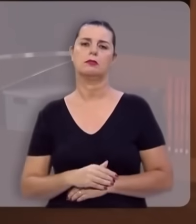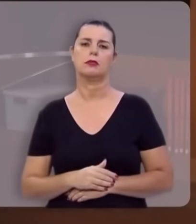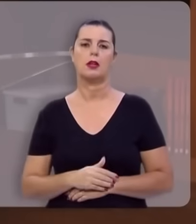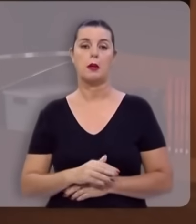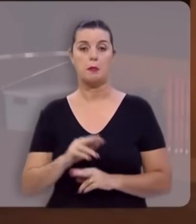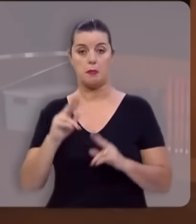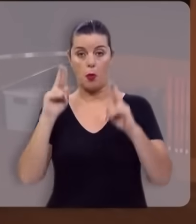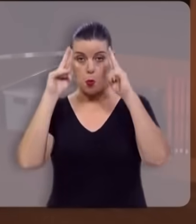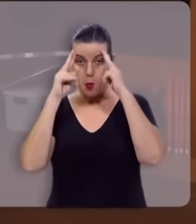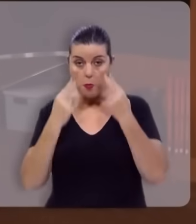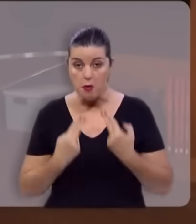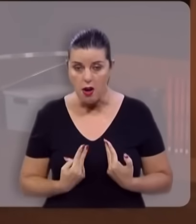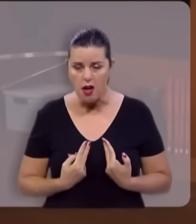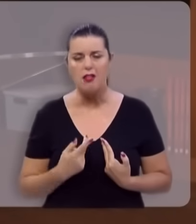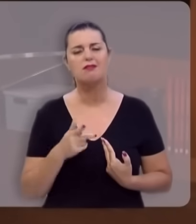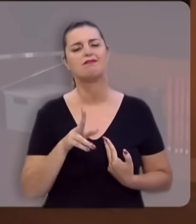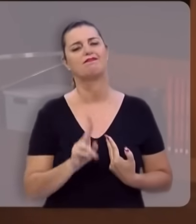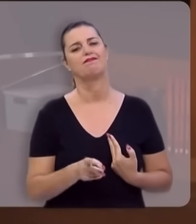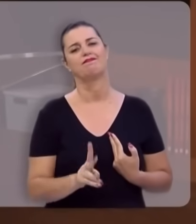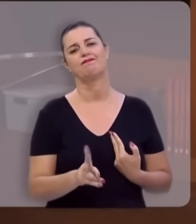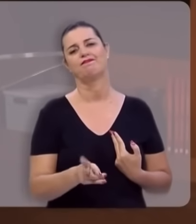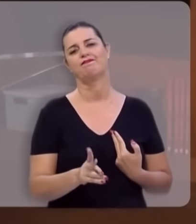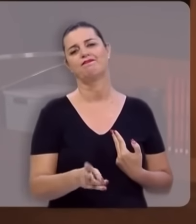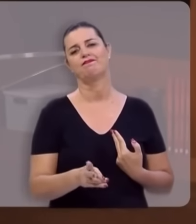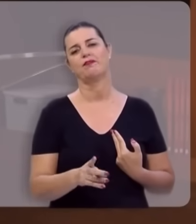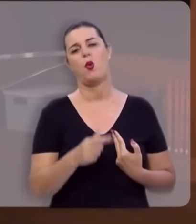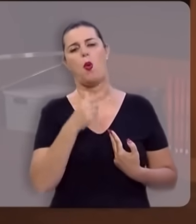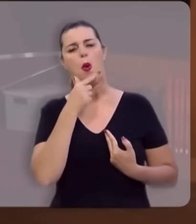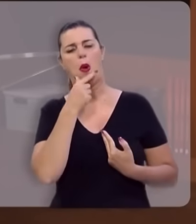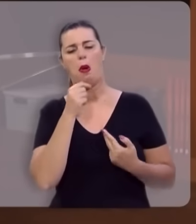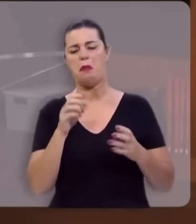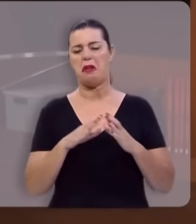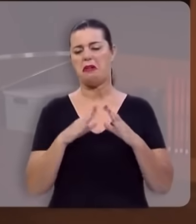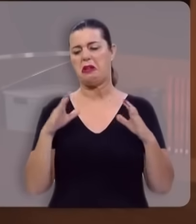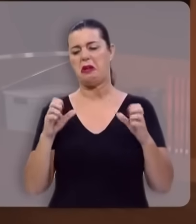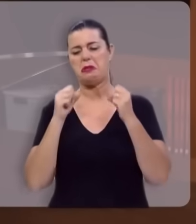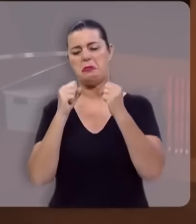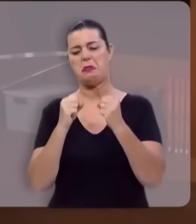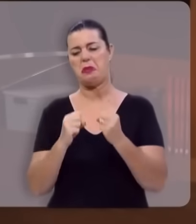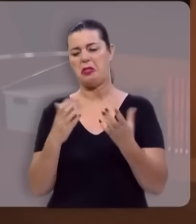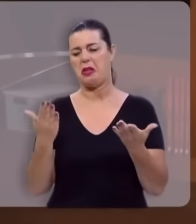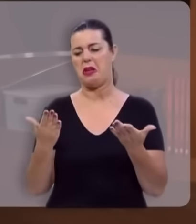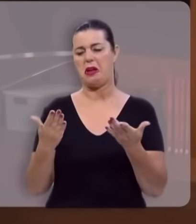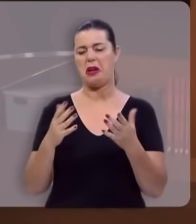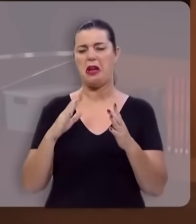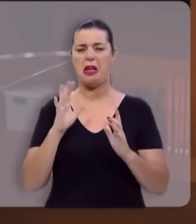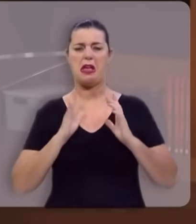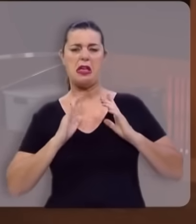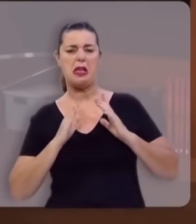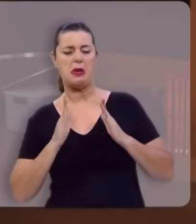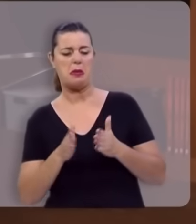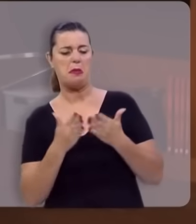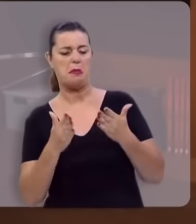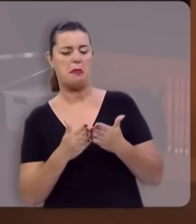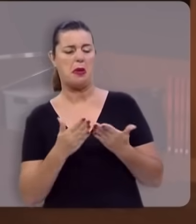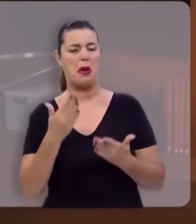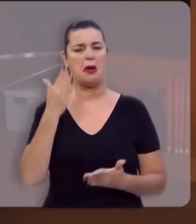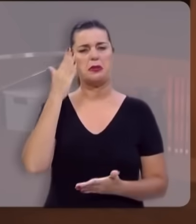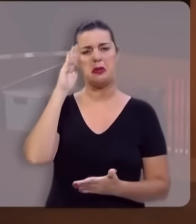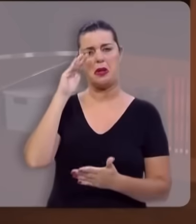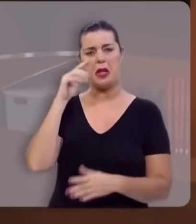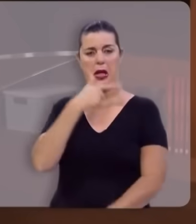do ser humano. Grandes, pequenos, ricos, pobres, doutores, analfabetos,